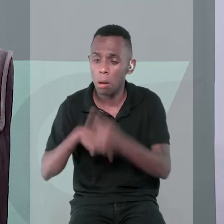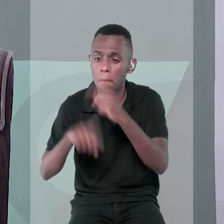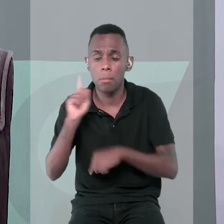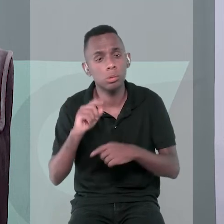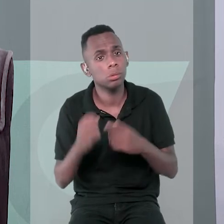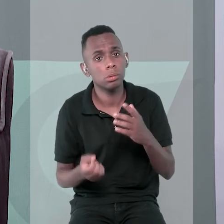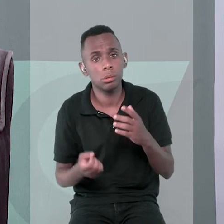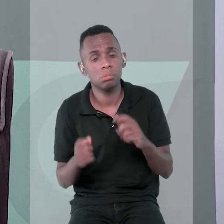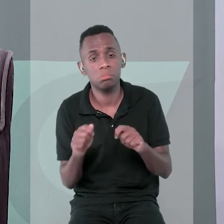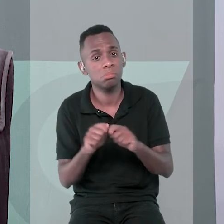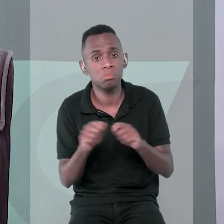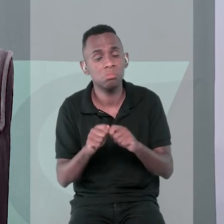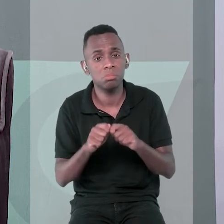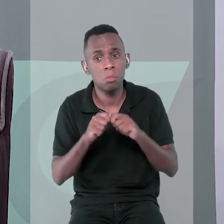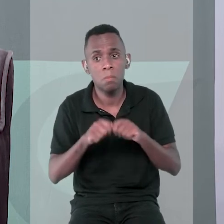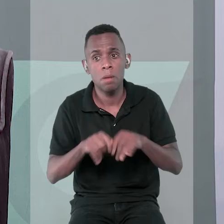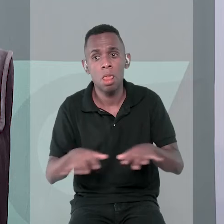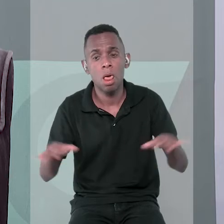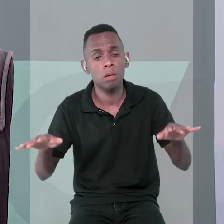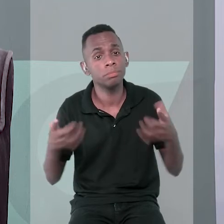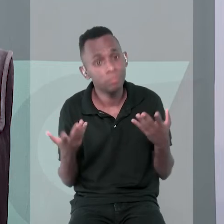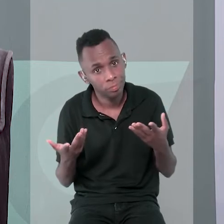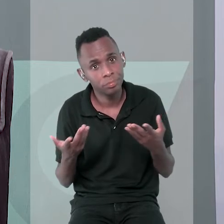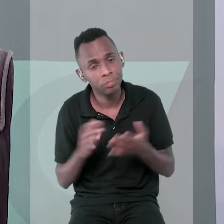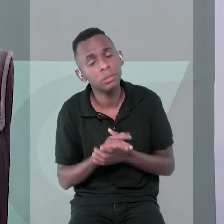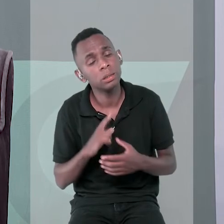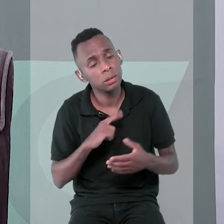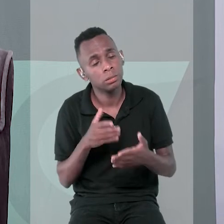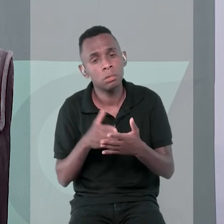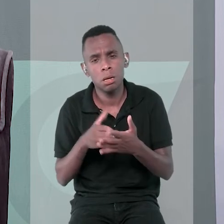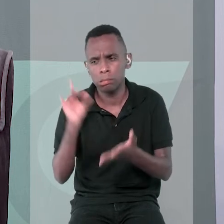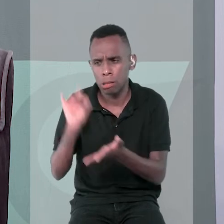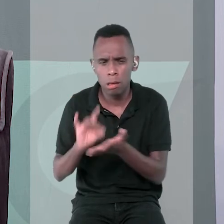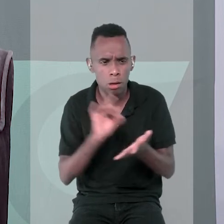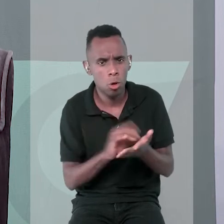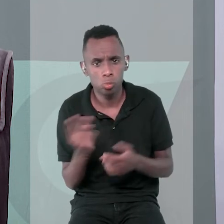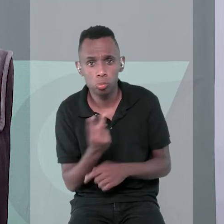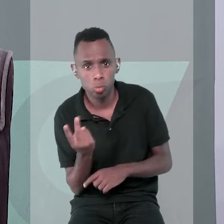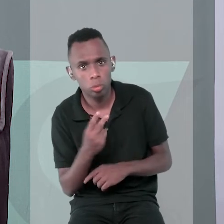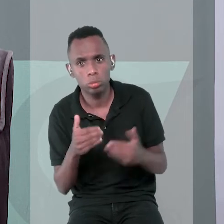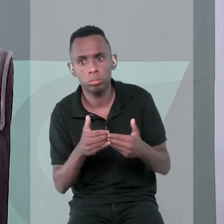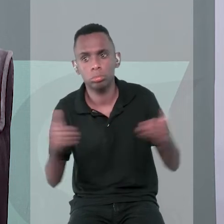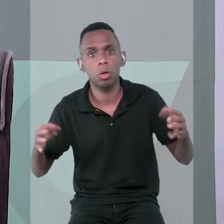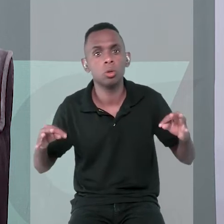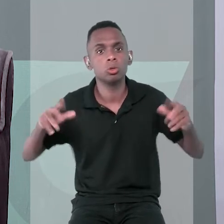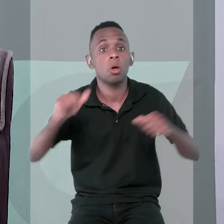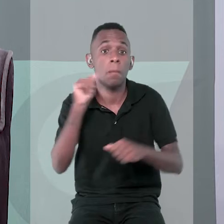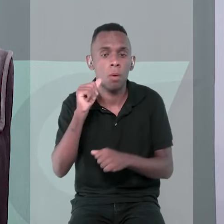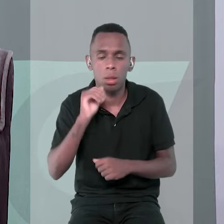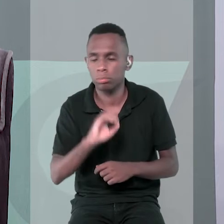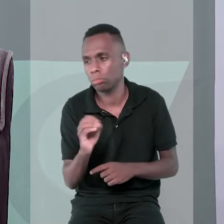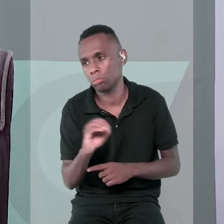sem produzir uma revolução? Né? Então, tem um paradoxo aí, porque, de fato, elas não abrem imediatamente o campo para todas as